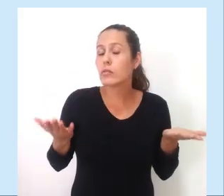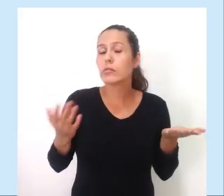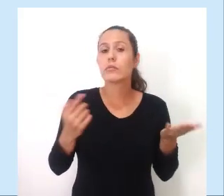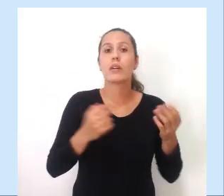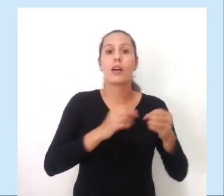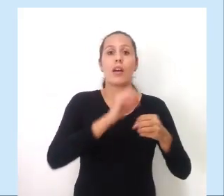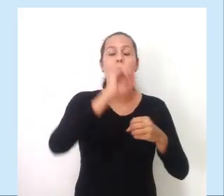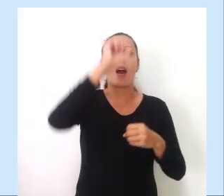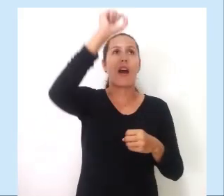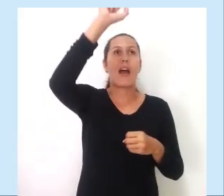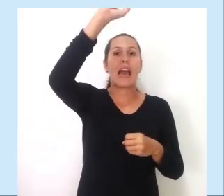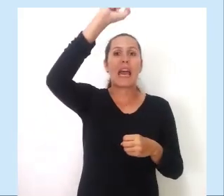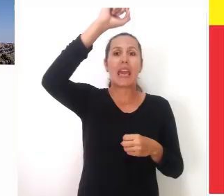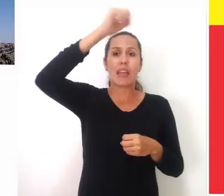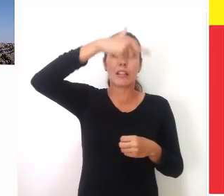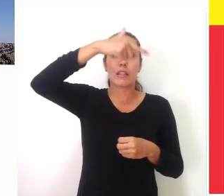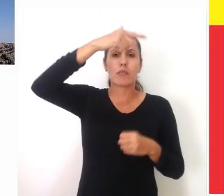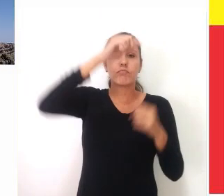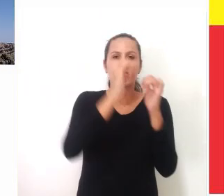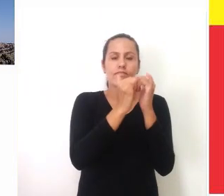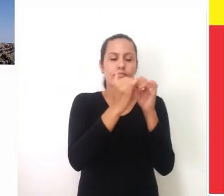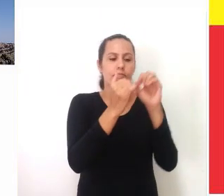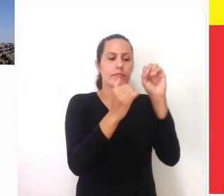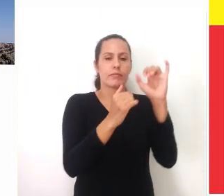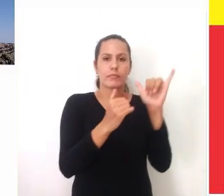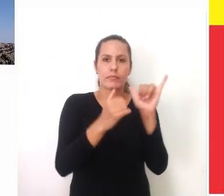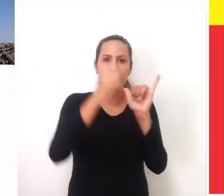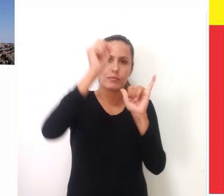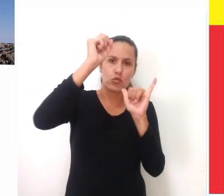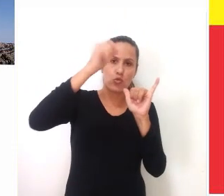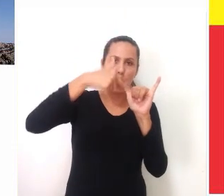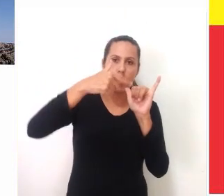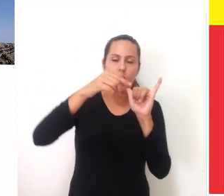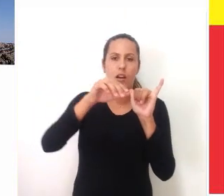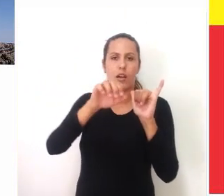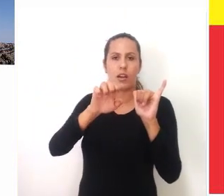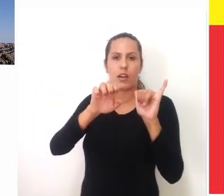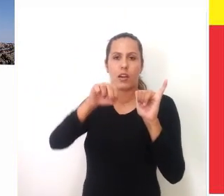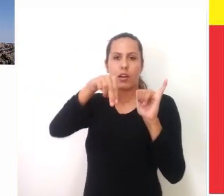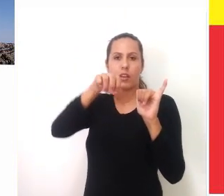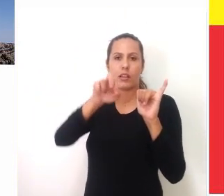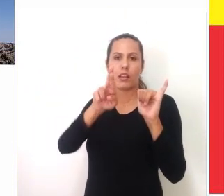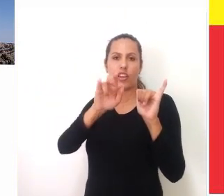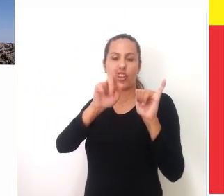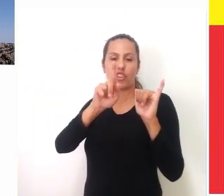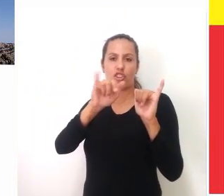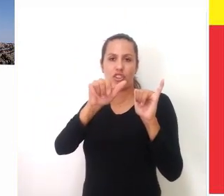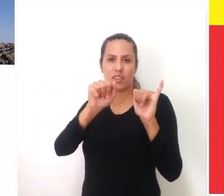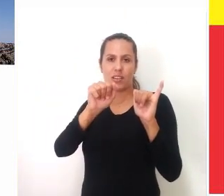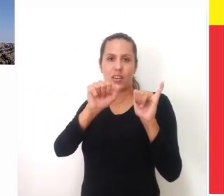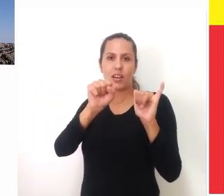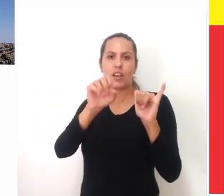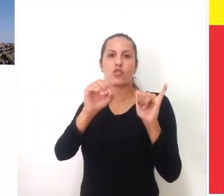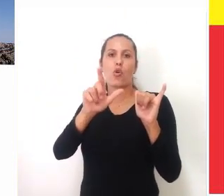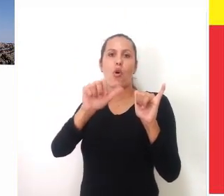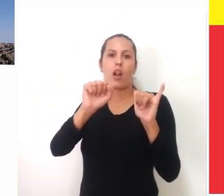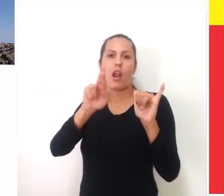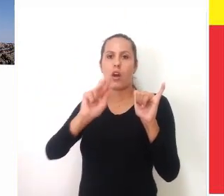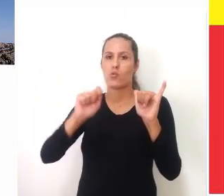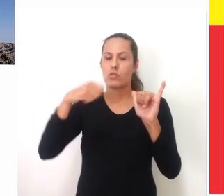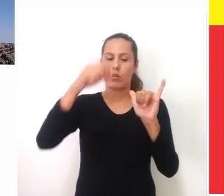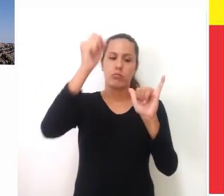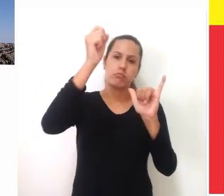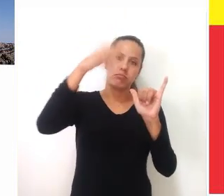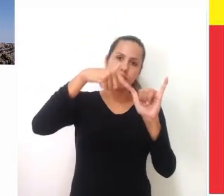é a energia solar. Preste atenção na imagem que vem agora. Energia solar é a